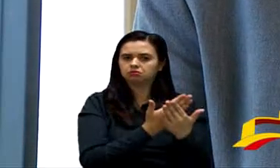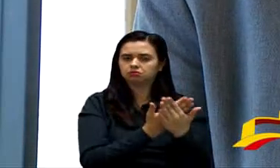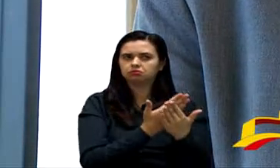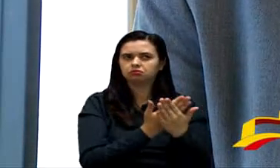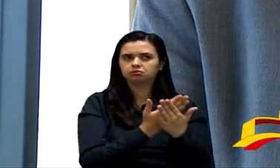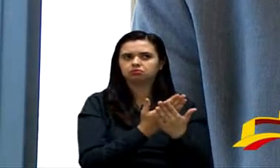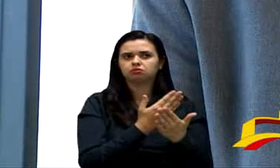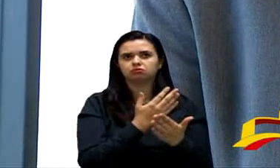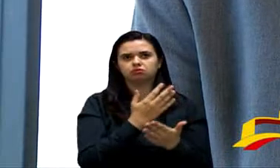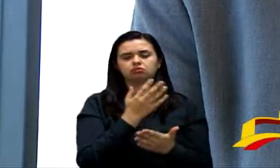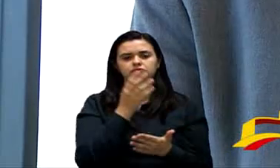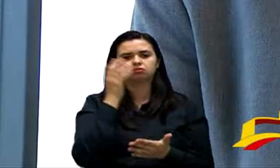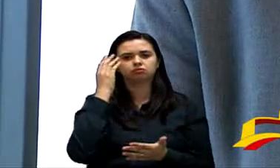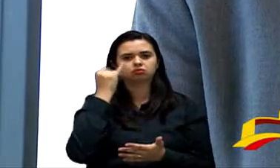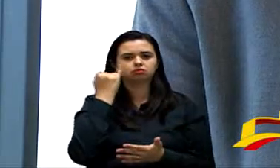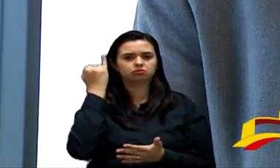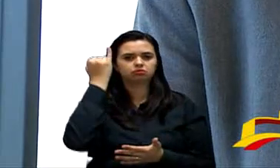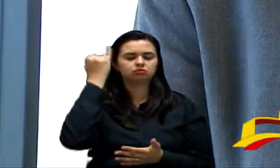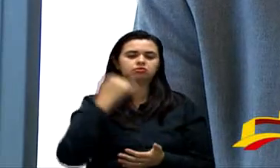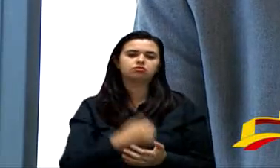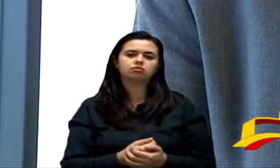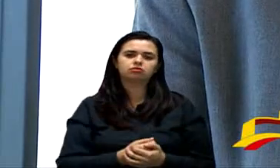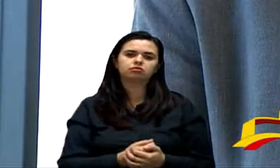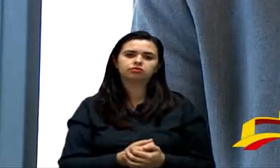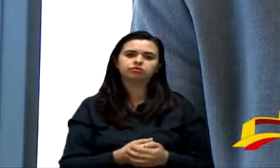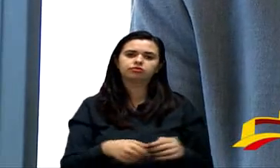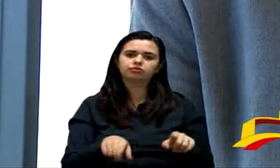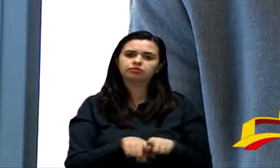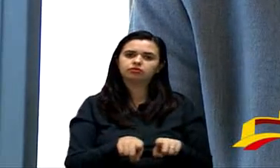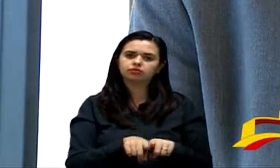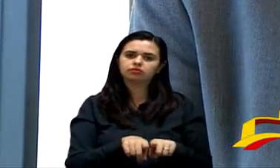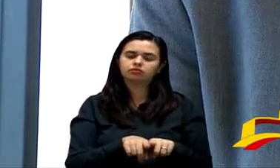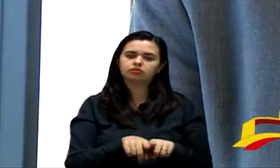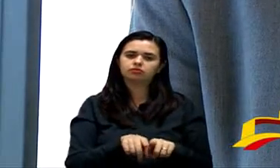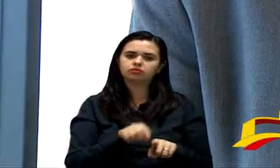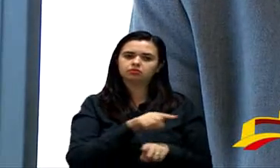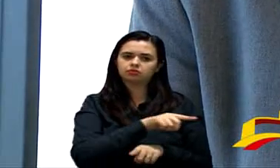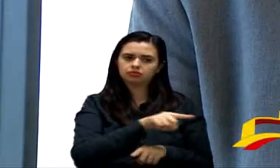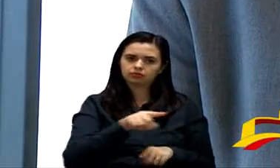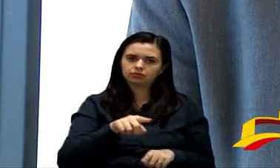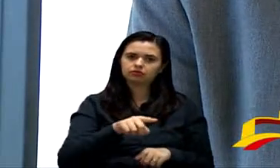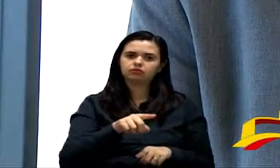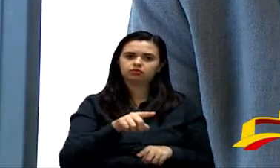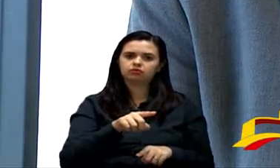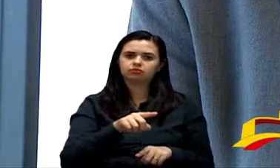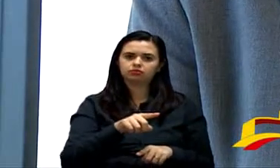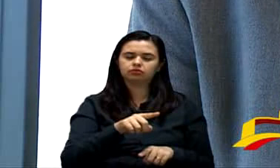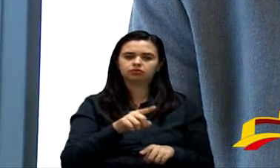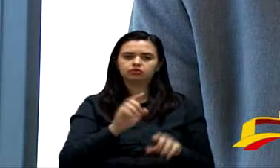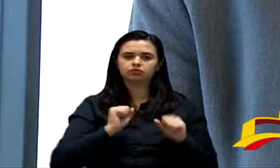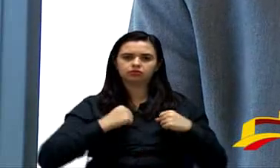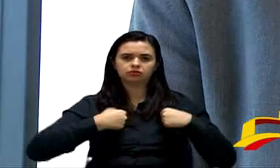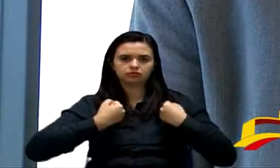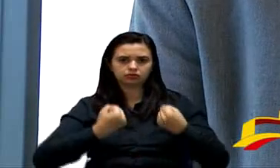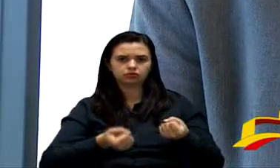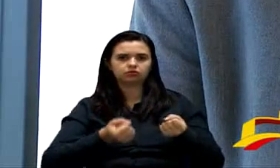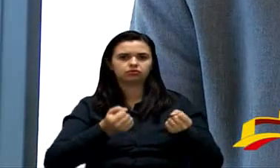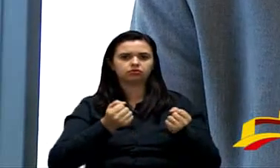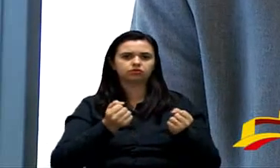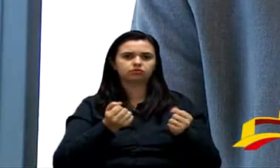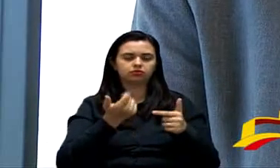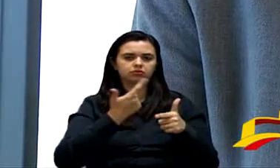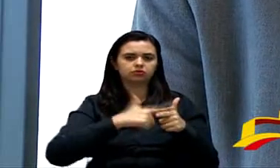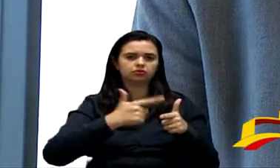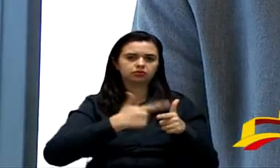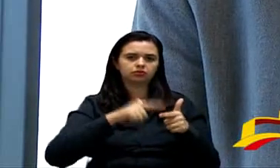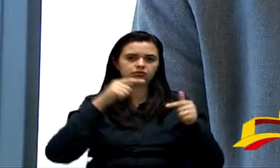da educação. Ele é uma pessoa identificada tremendamente com as causas do país. Agora, eu acho que